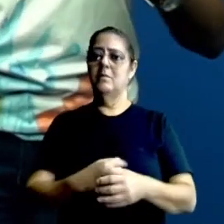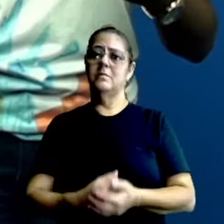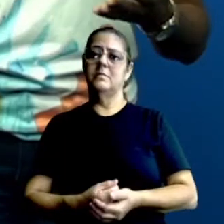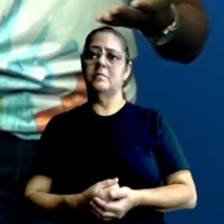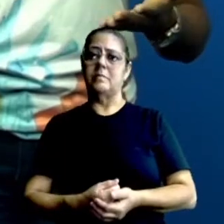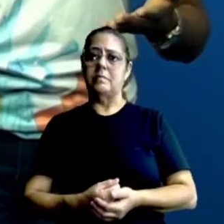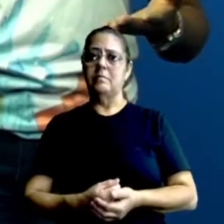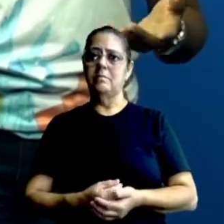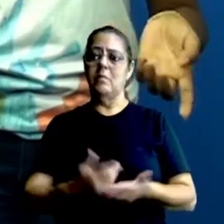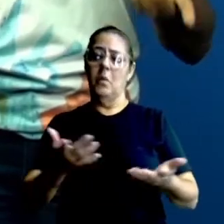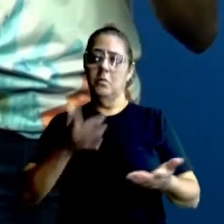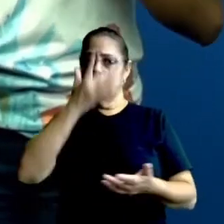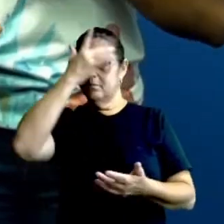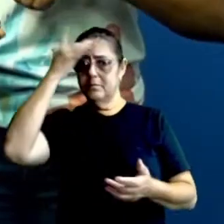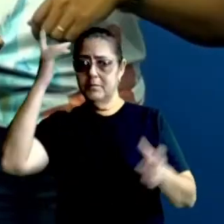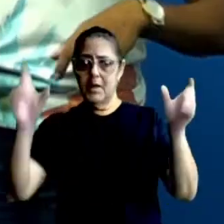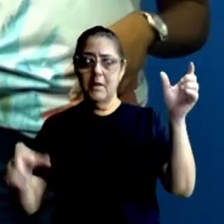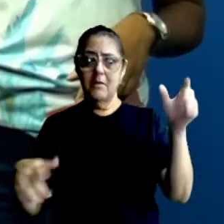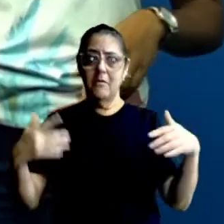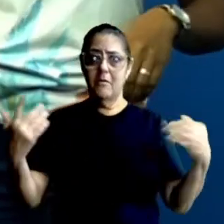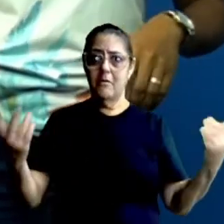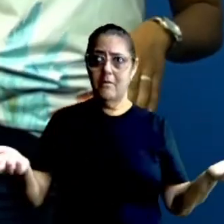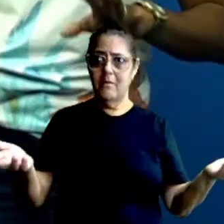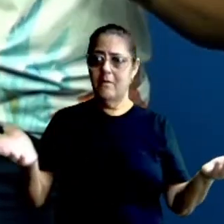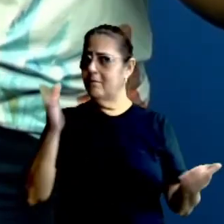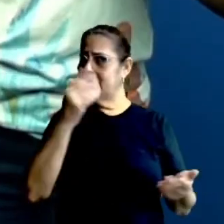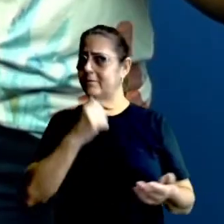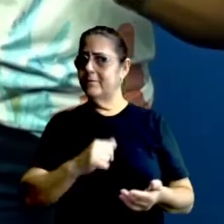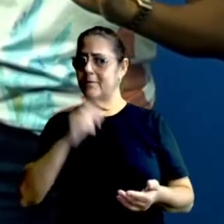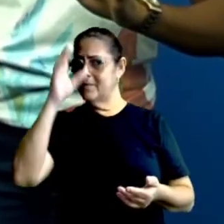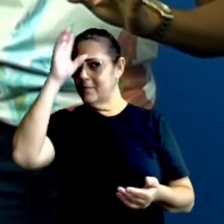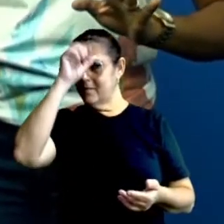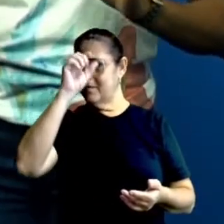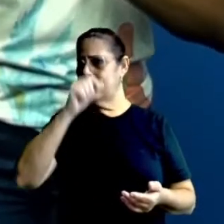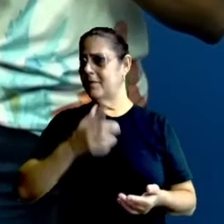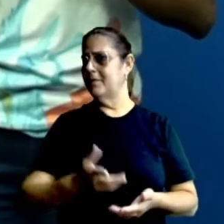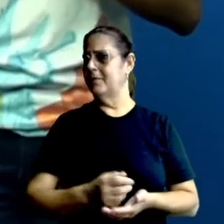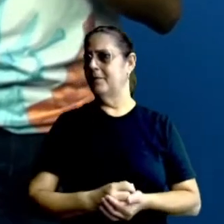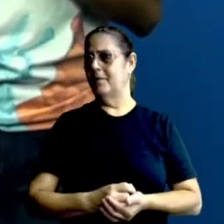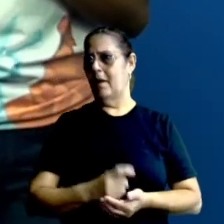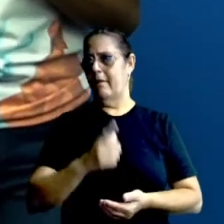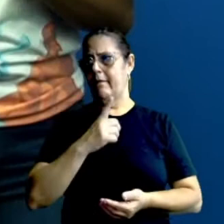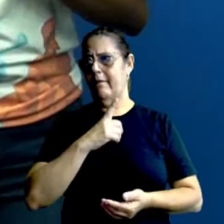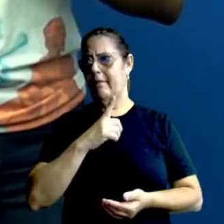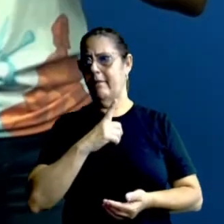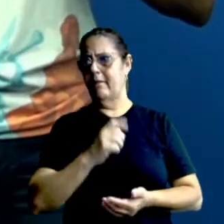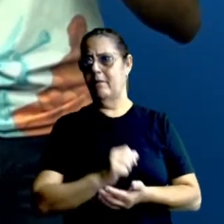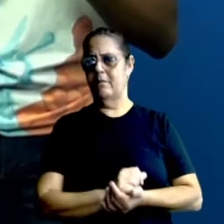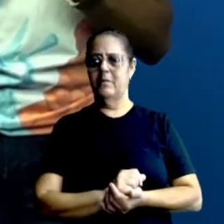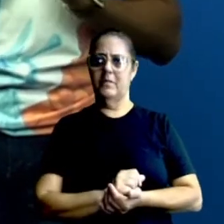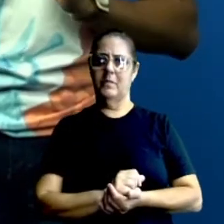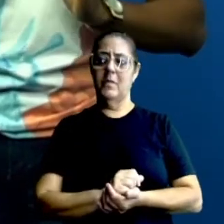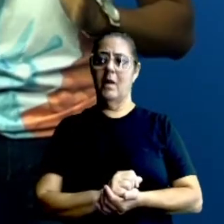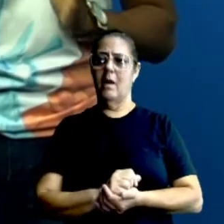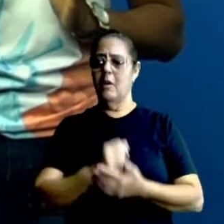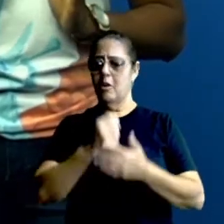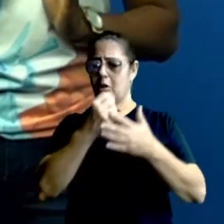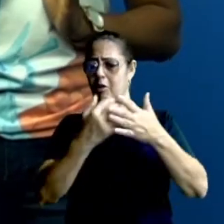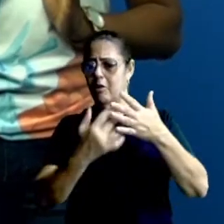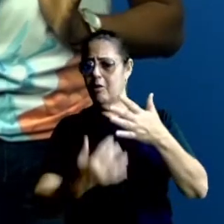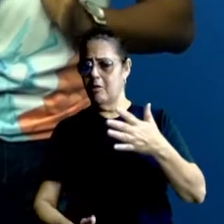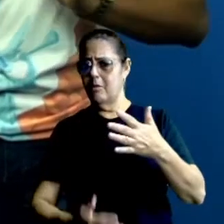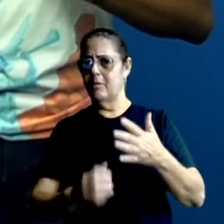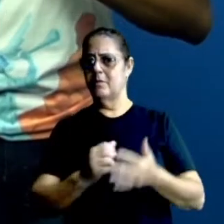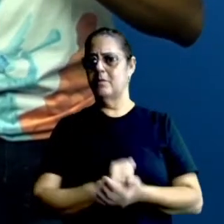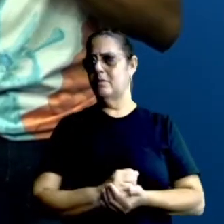determinado tipo de pessoa então vamos saber um pouquinho Gol temos aqui todas que a gente pode